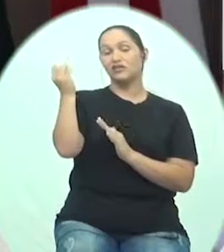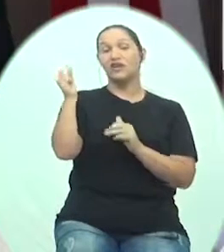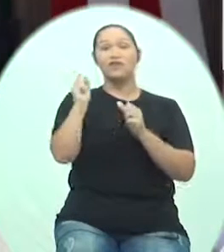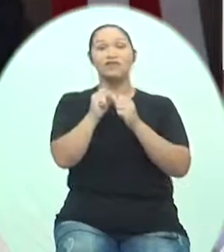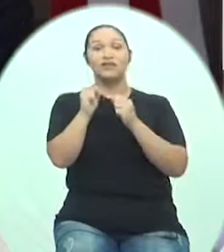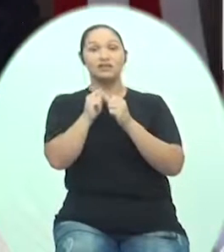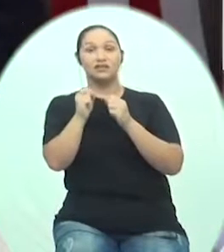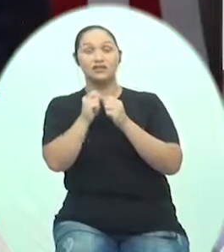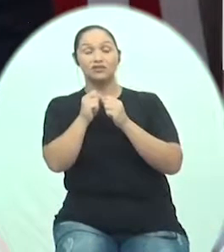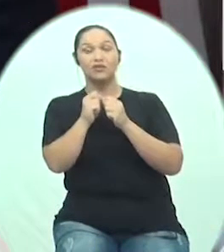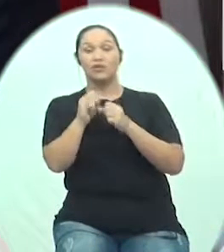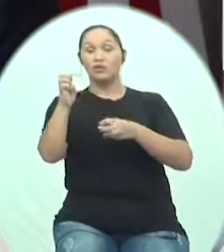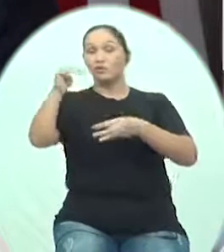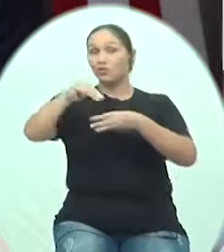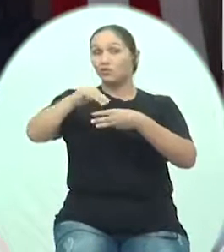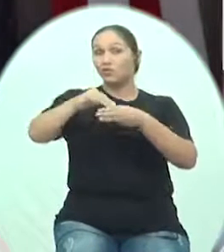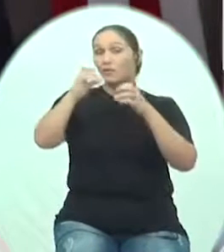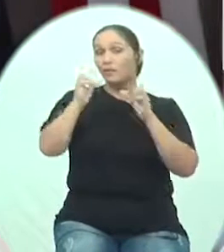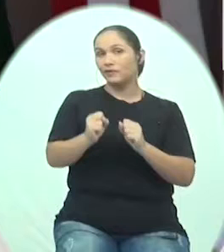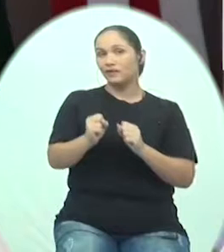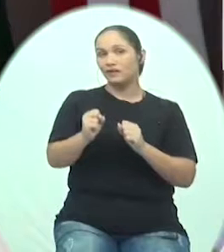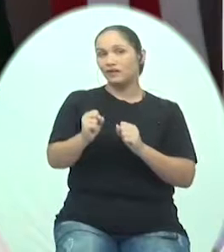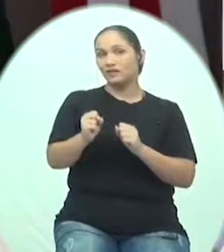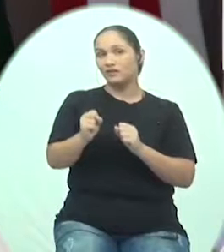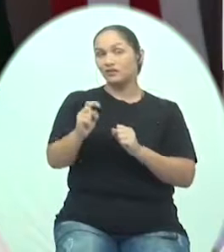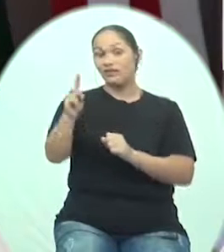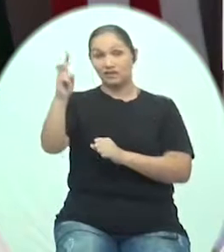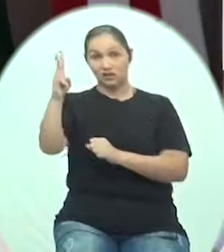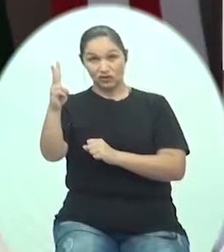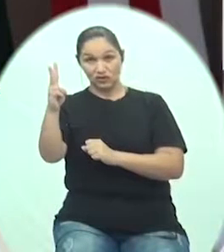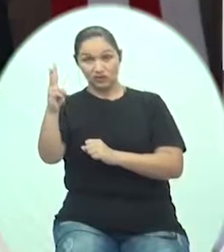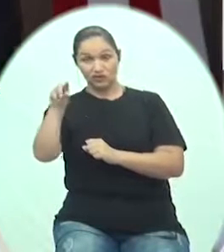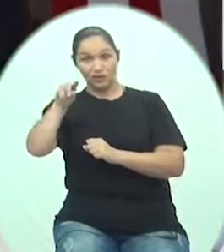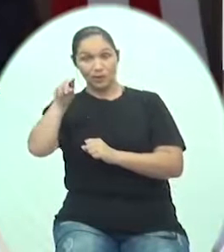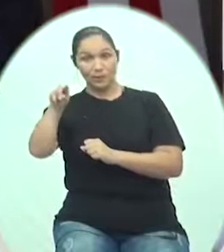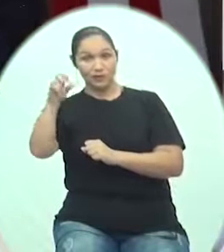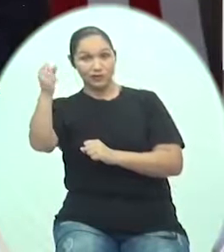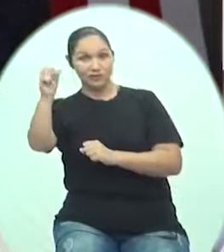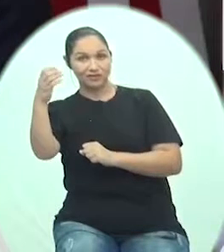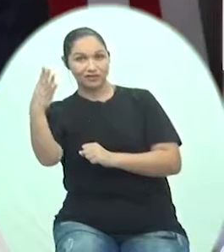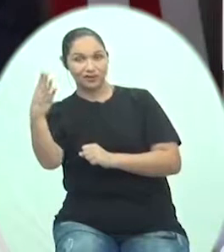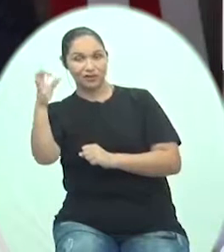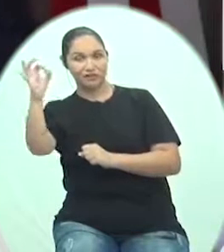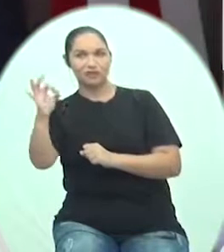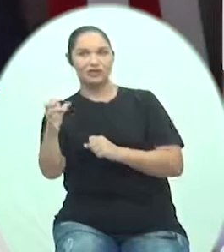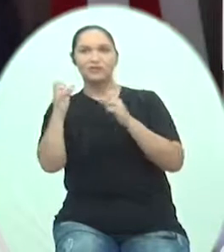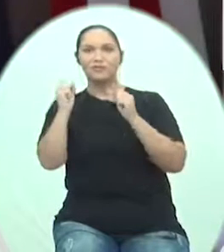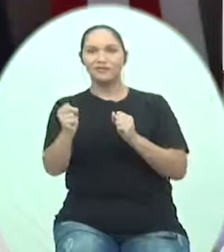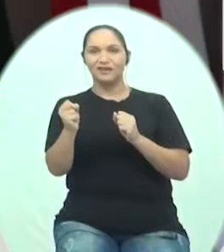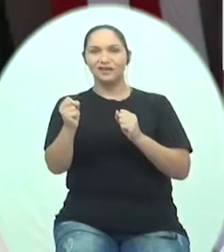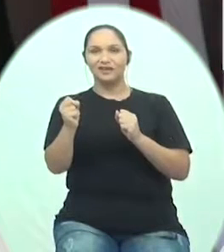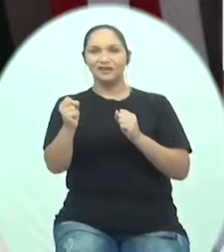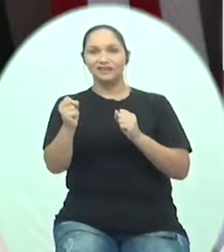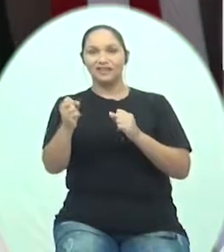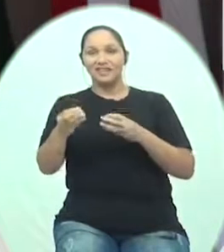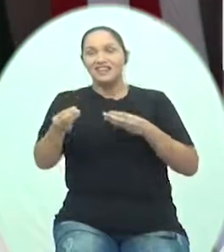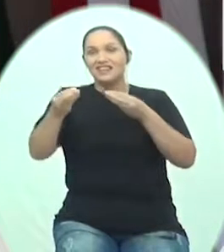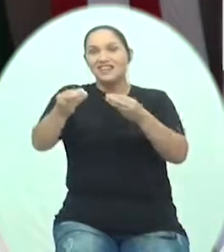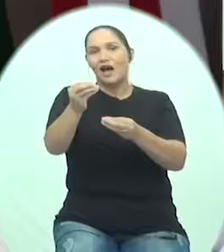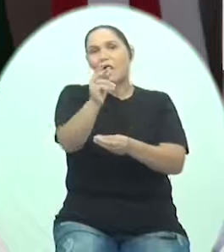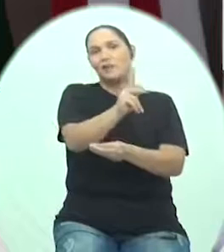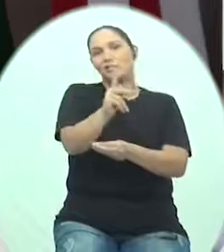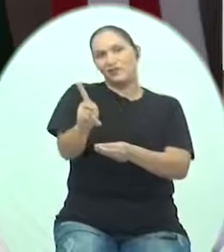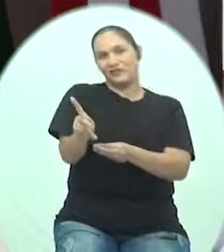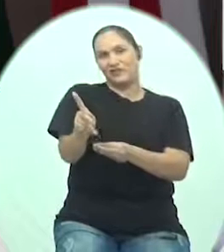de 12,84 eh no salário dos professores né nós sabemos temos os conhecimento que